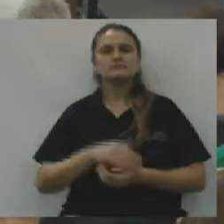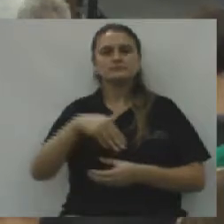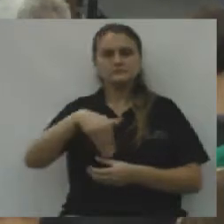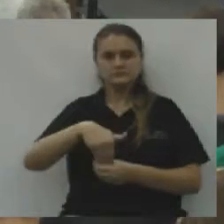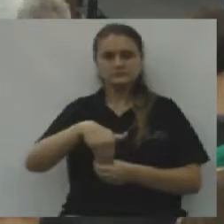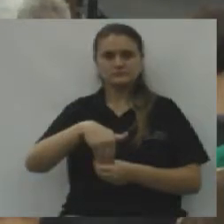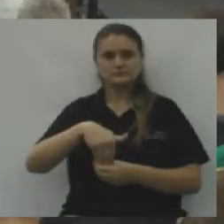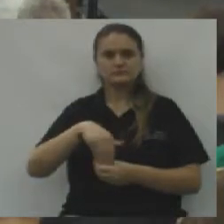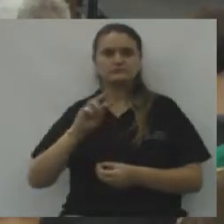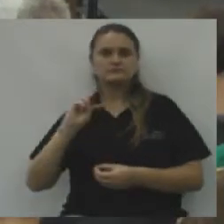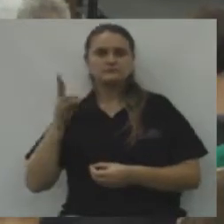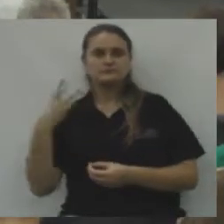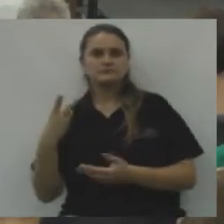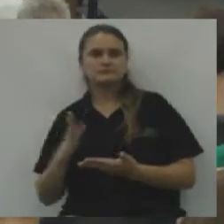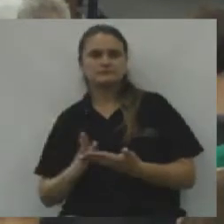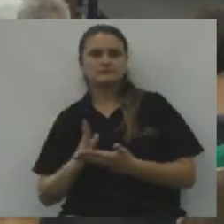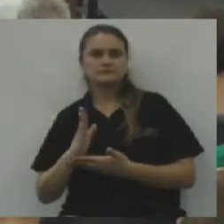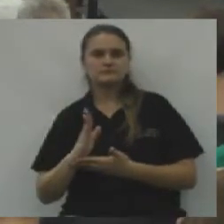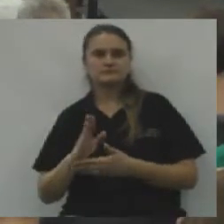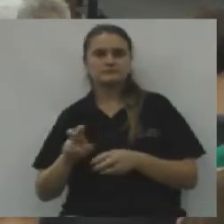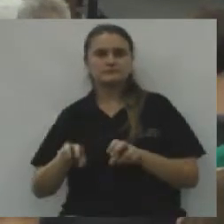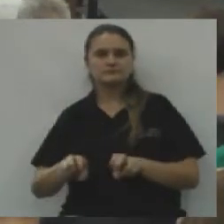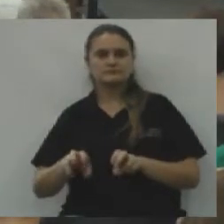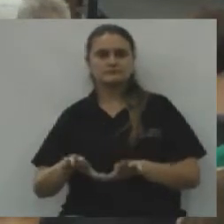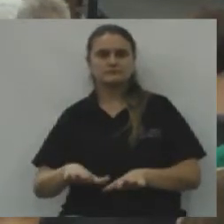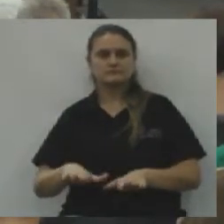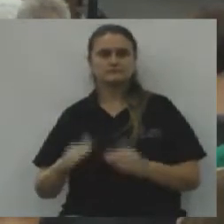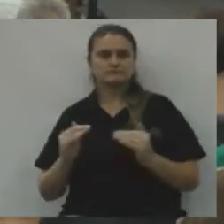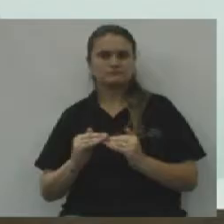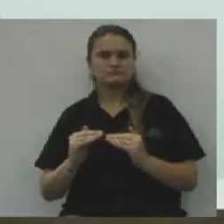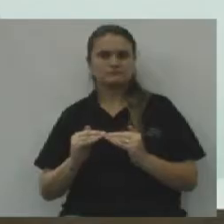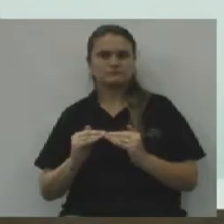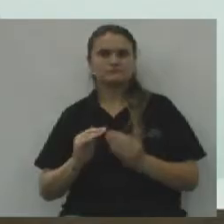Em votação, senhores vereadores que aprovam, permaneçam como estão.